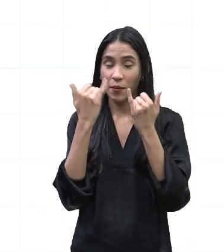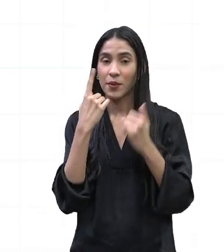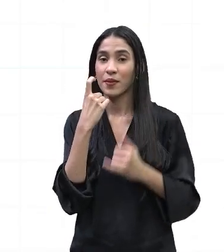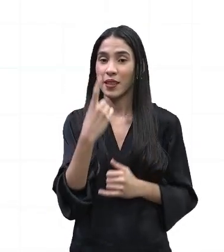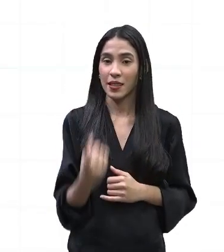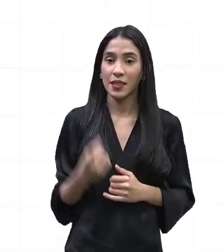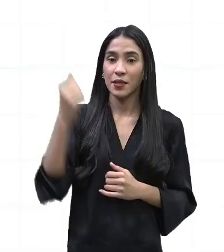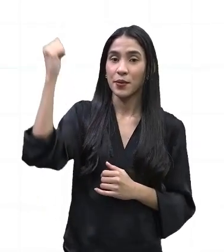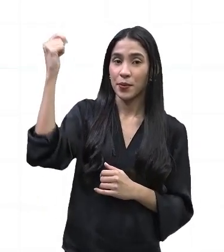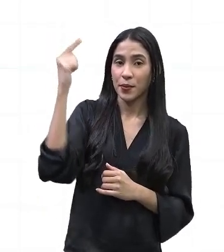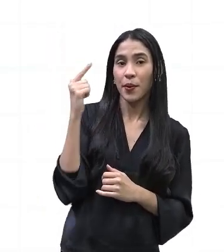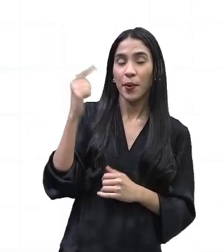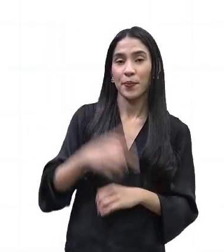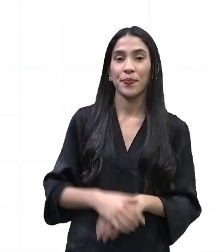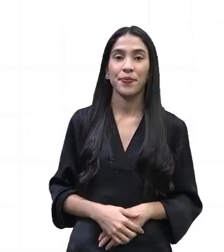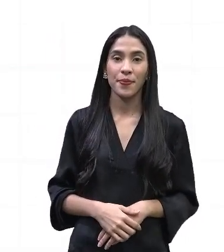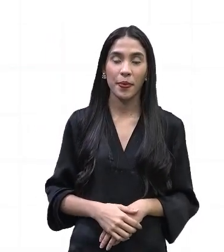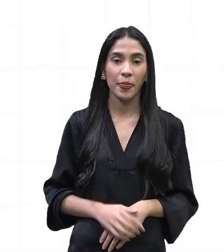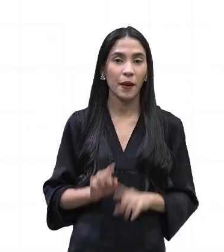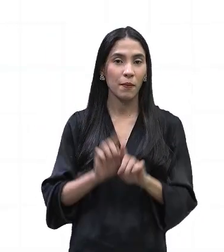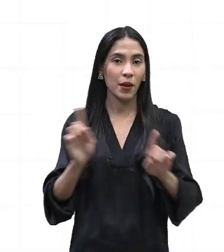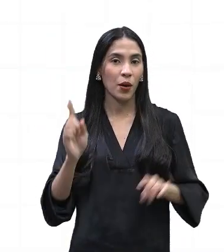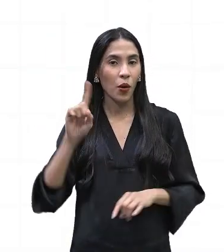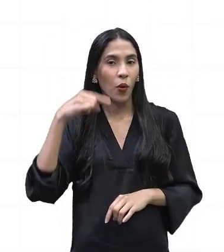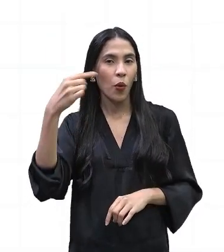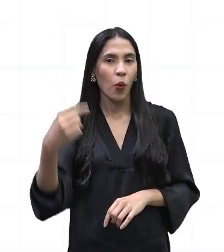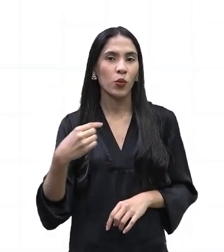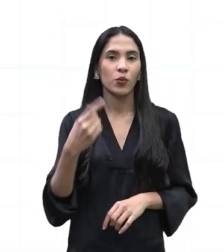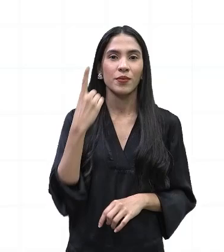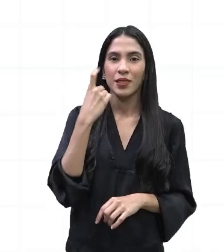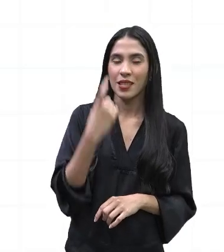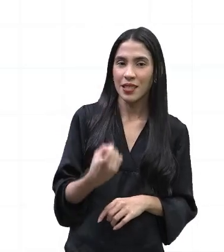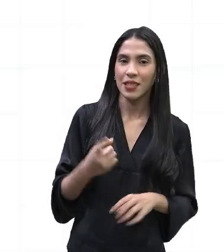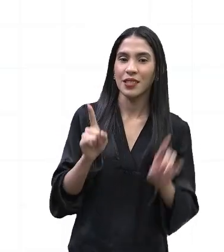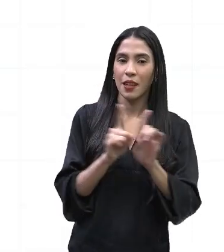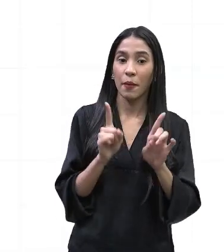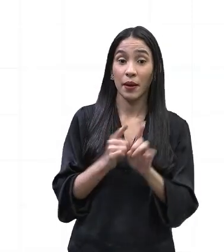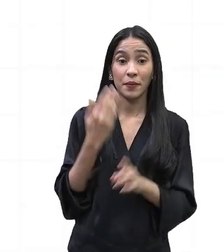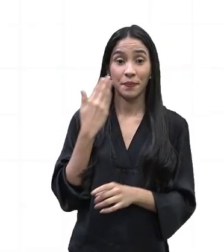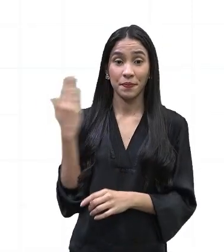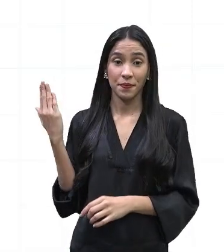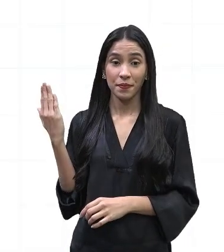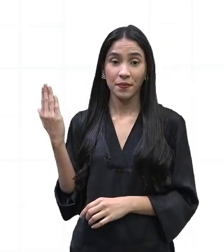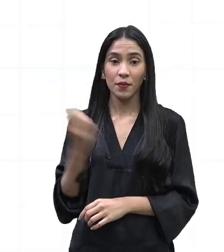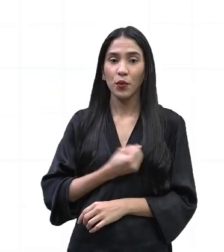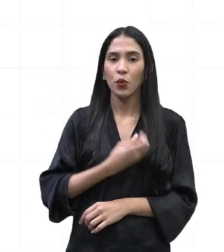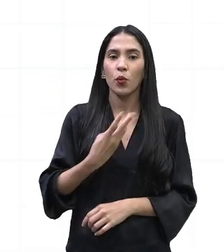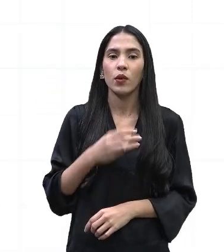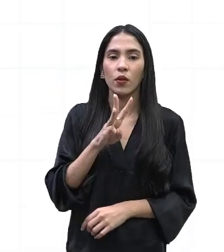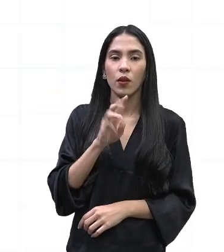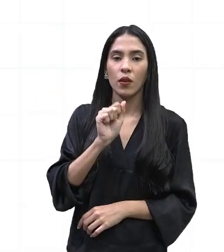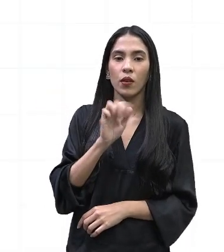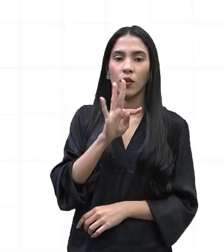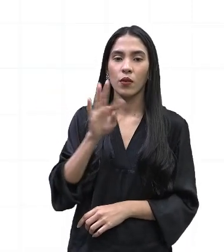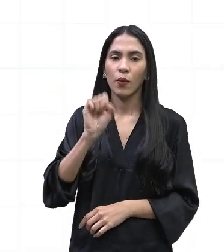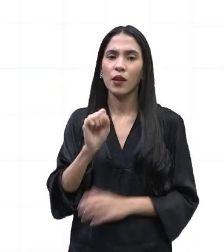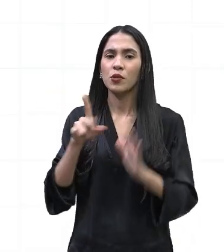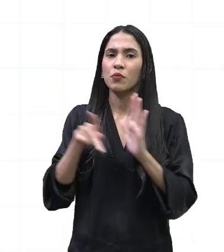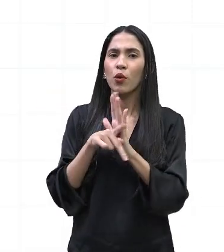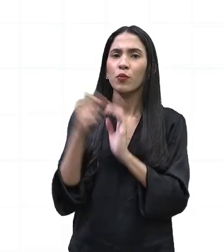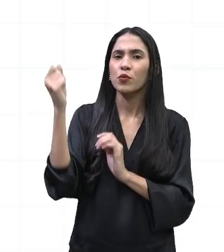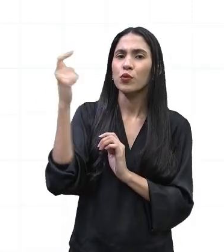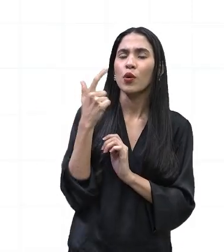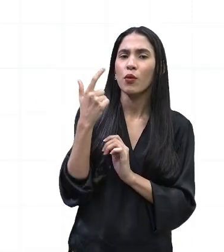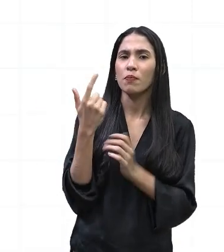interessantes sobre o Sol, Mas outro dado que eu achei muito interessante é isso aqui, ó. Quantos watts gera o Sol?